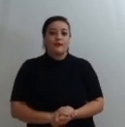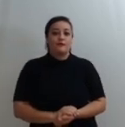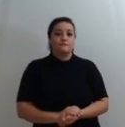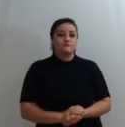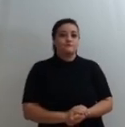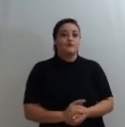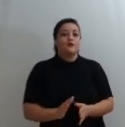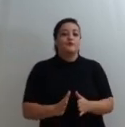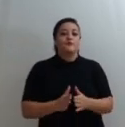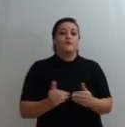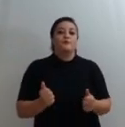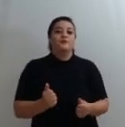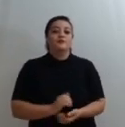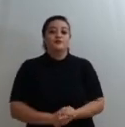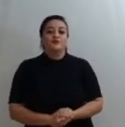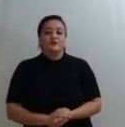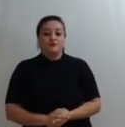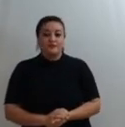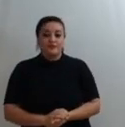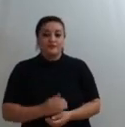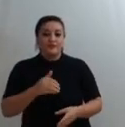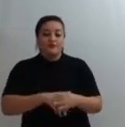de vista.